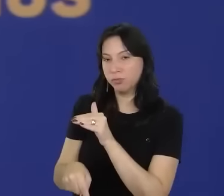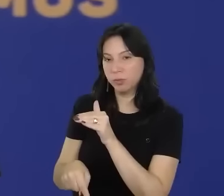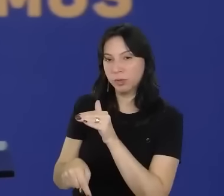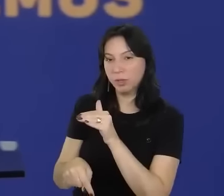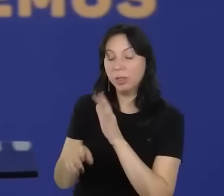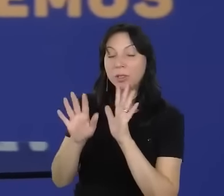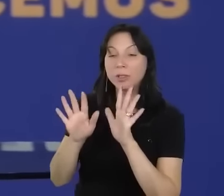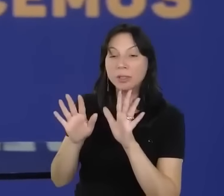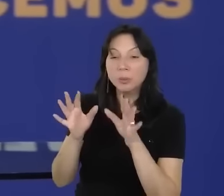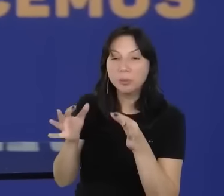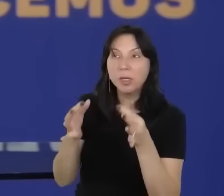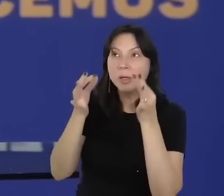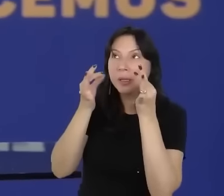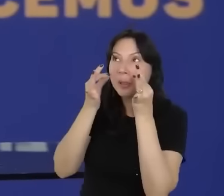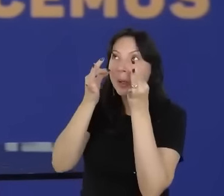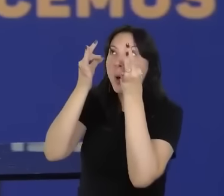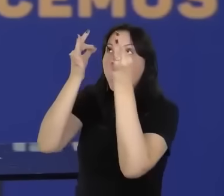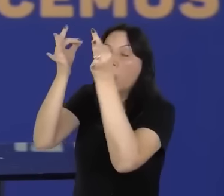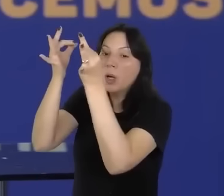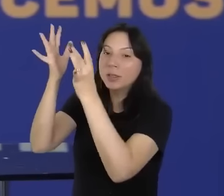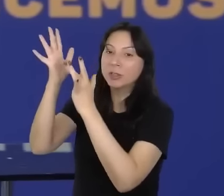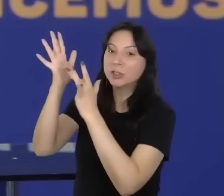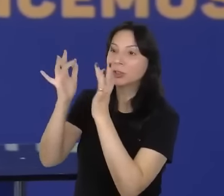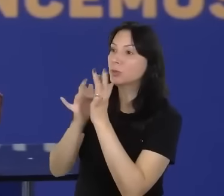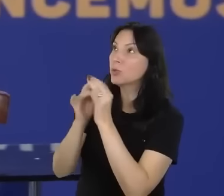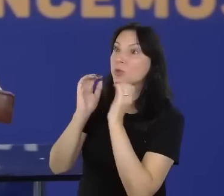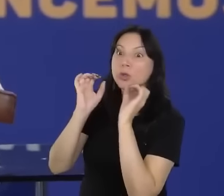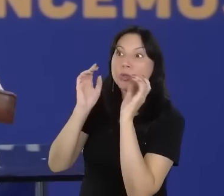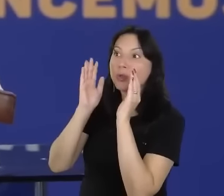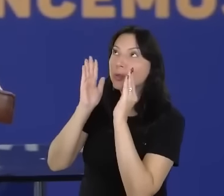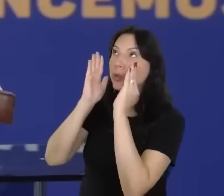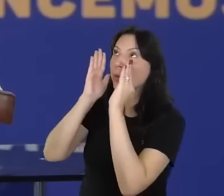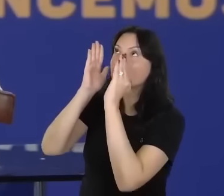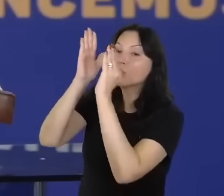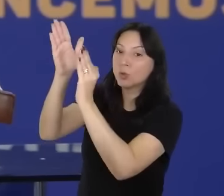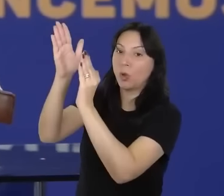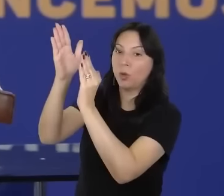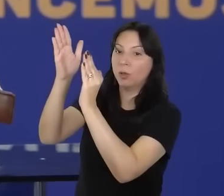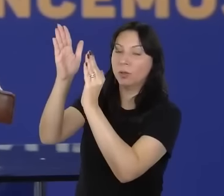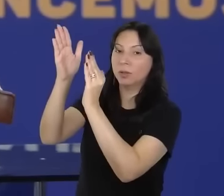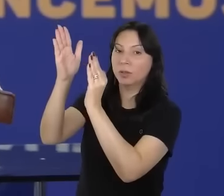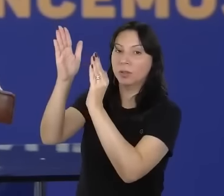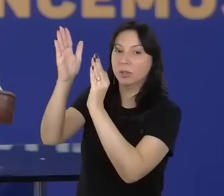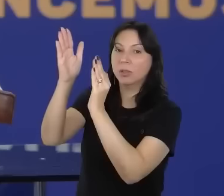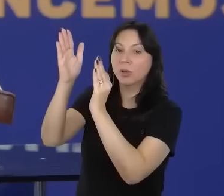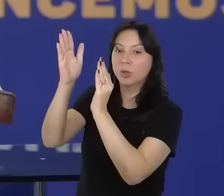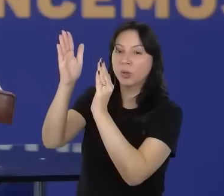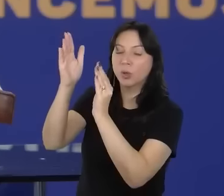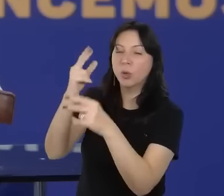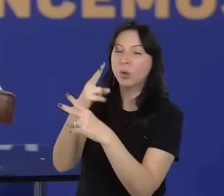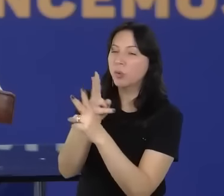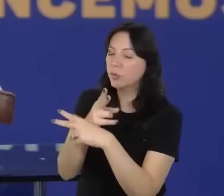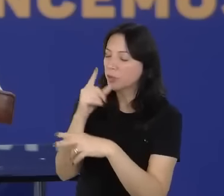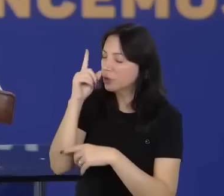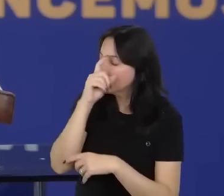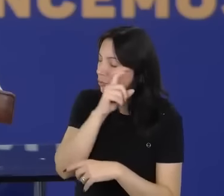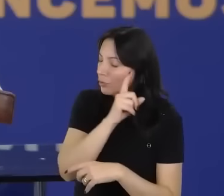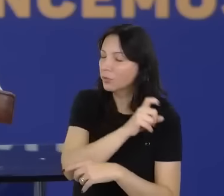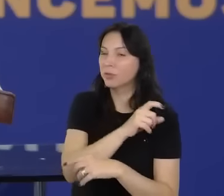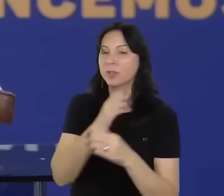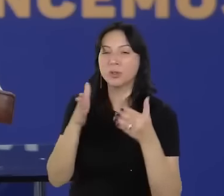em Jesus porque às vezes você tá caminhando é sobre a tempestade mesmo o vento é contrário tudo